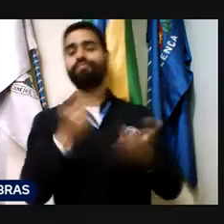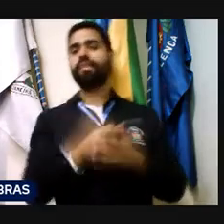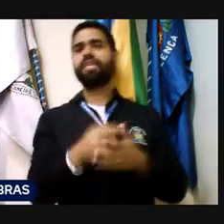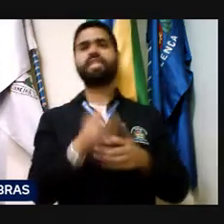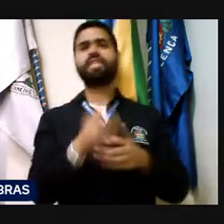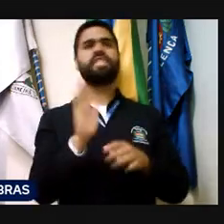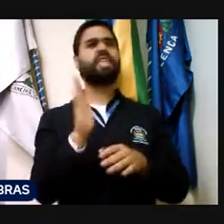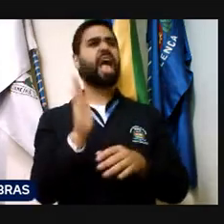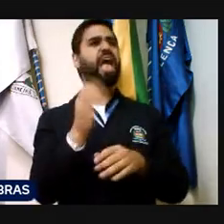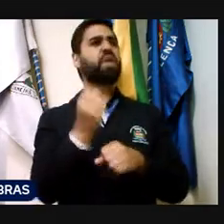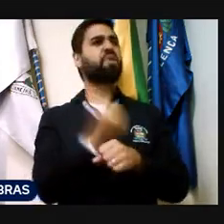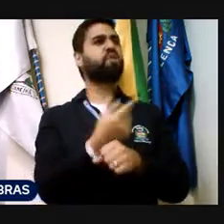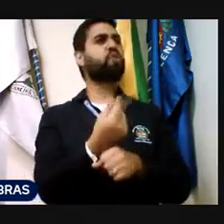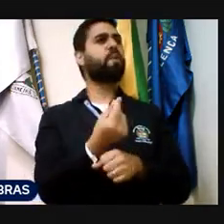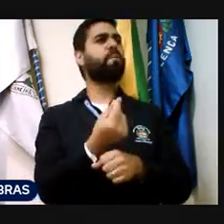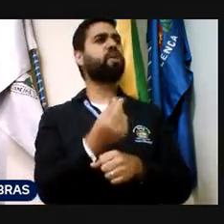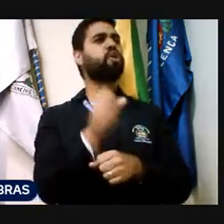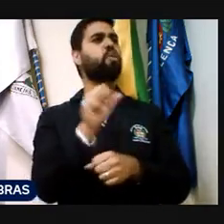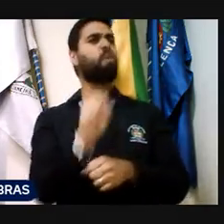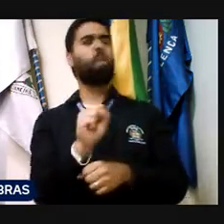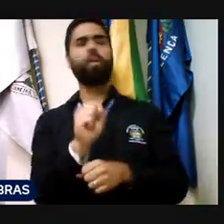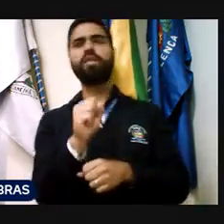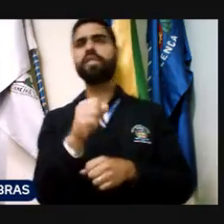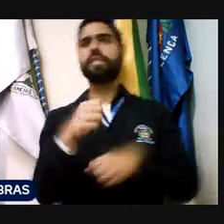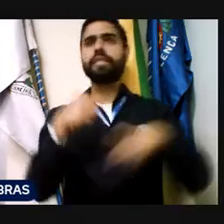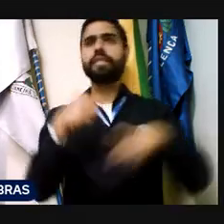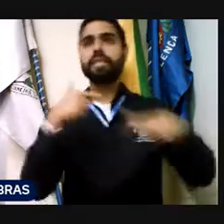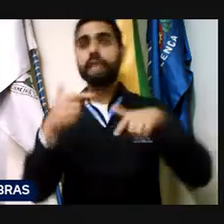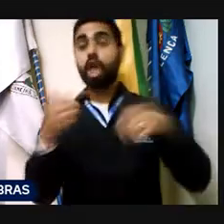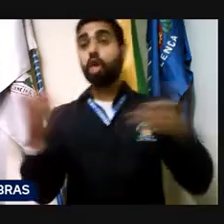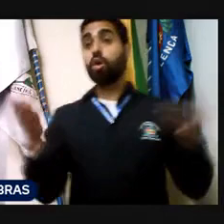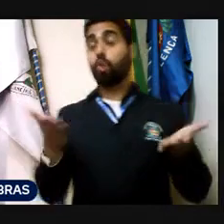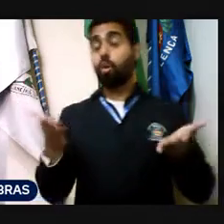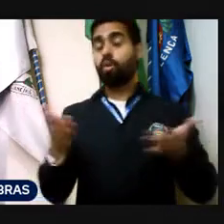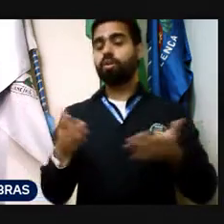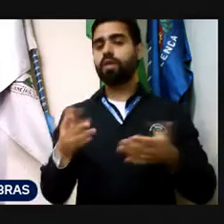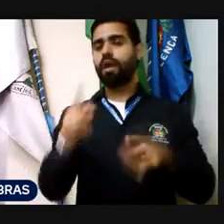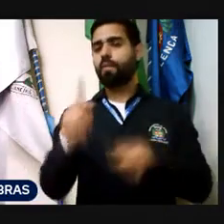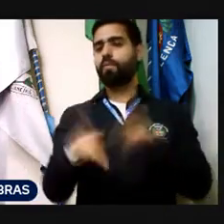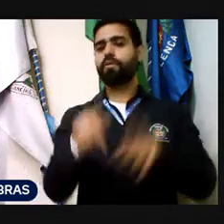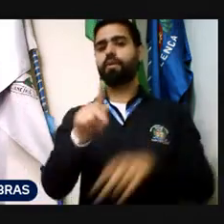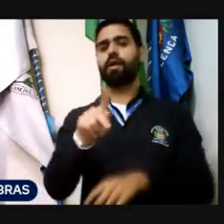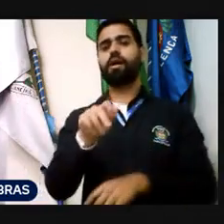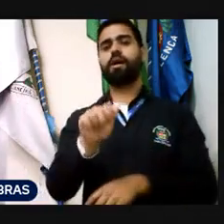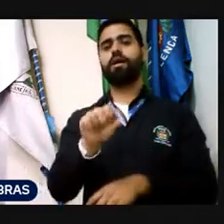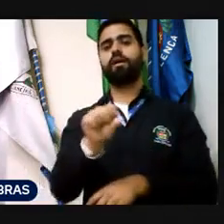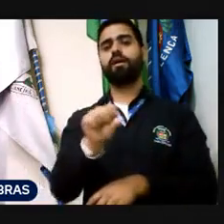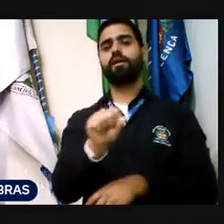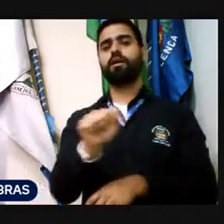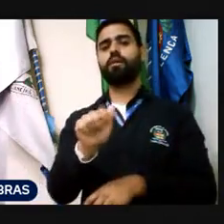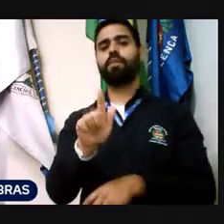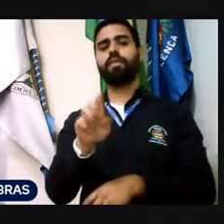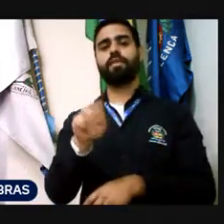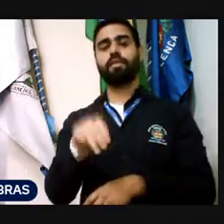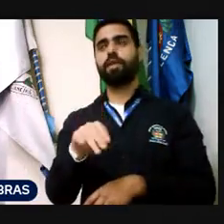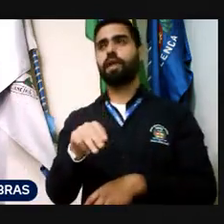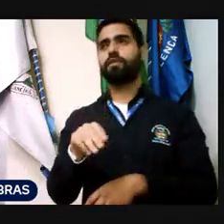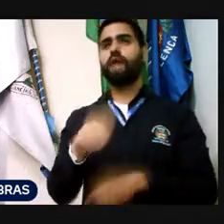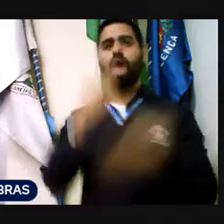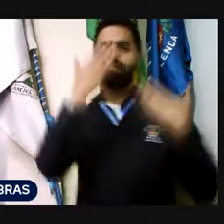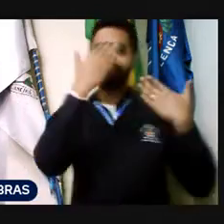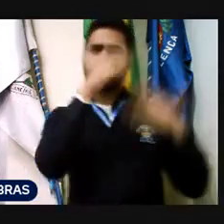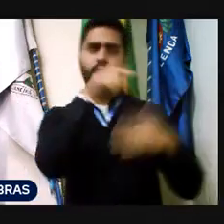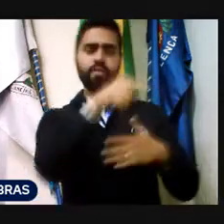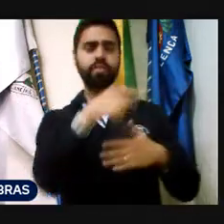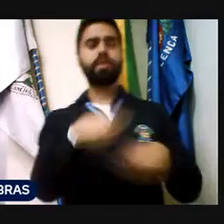vem brigando por esse asfalto aí, e hoje a população da passagem é grata a você, tenho certeza disso, pelo seu empenho, pelo seu trabalho,